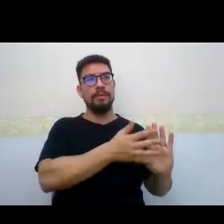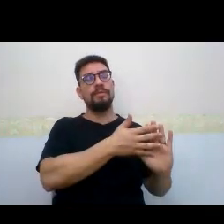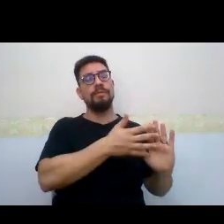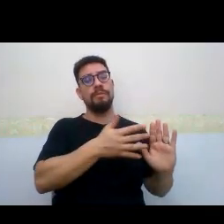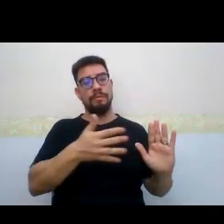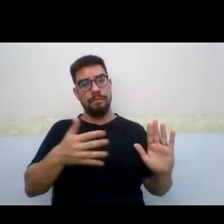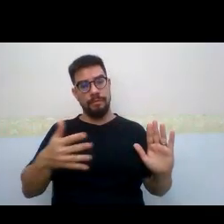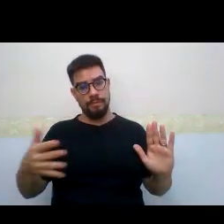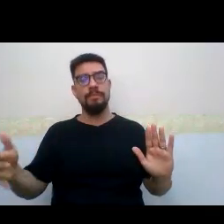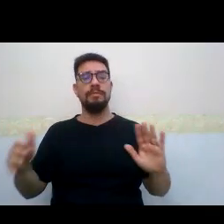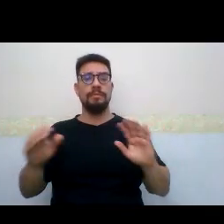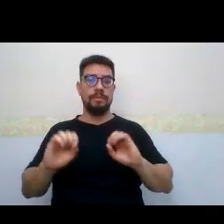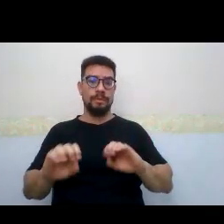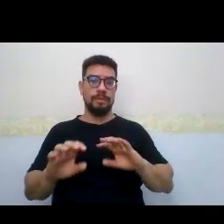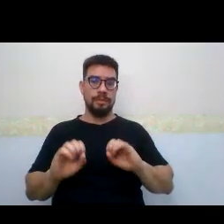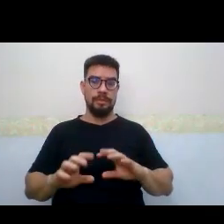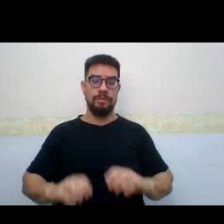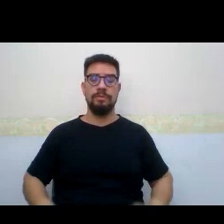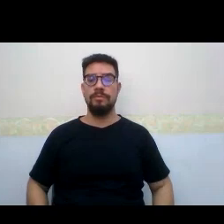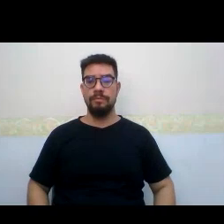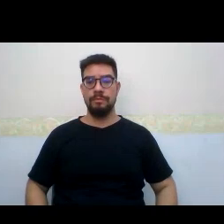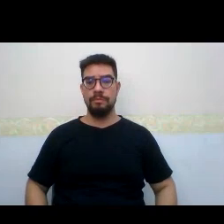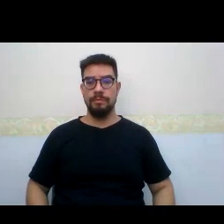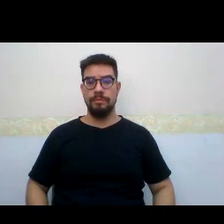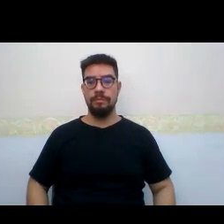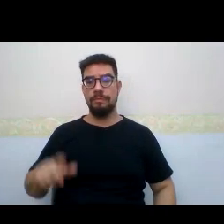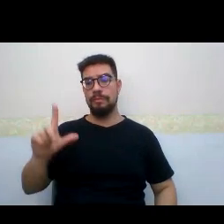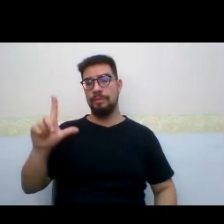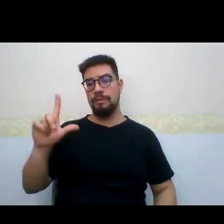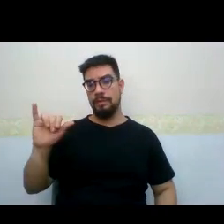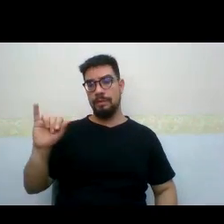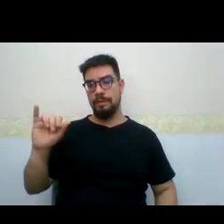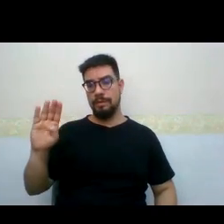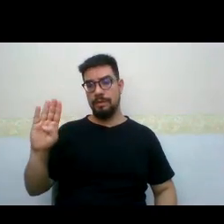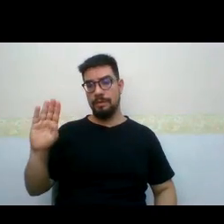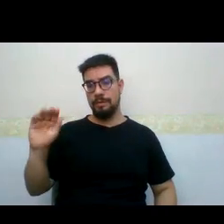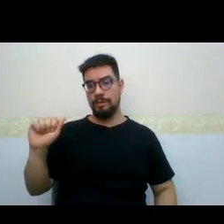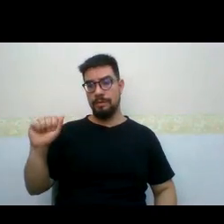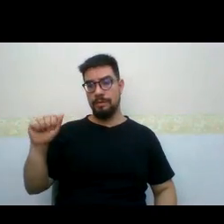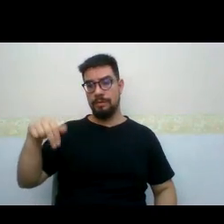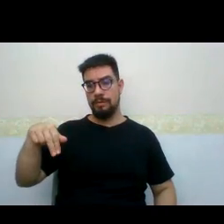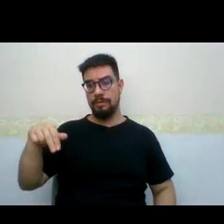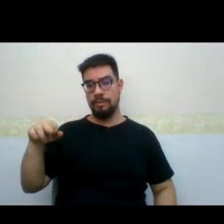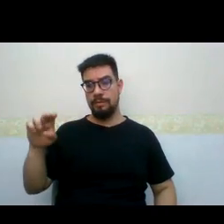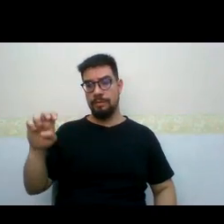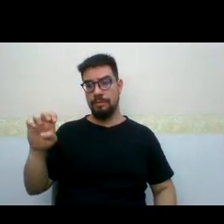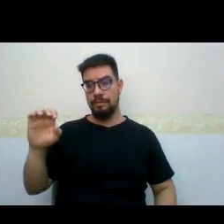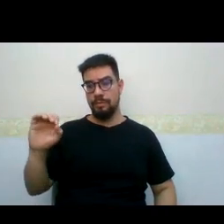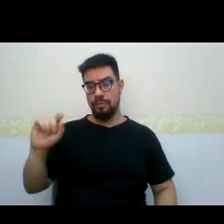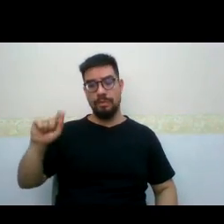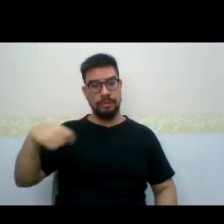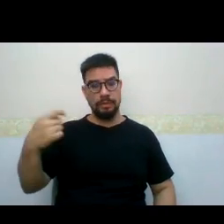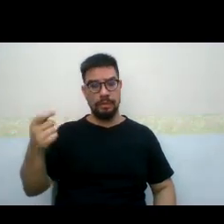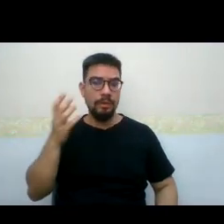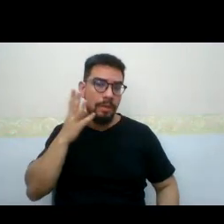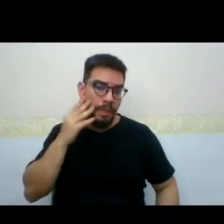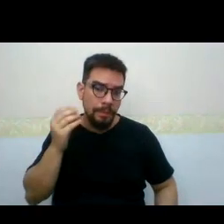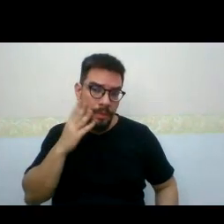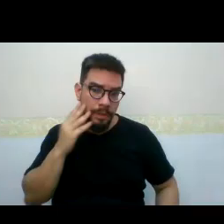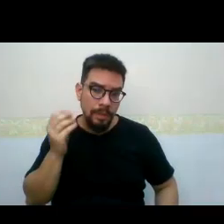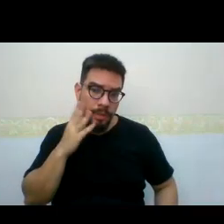ensino. Traduzindo o que o professor José Libânio quis dizer, é o seguinte: às vezes você planeja